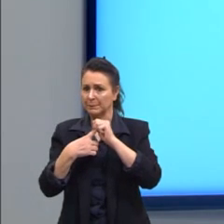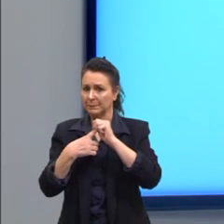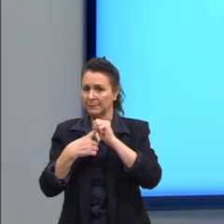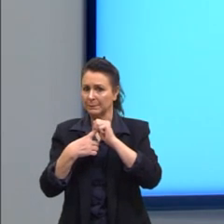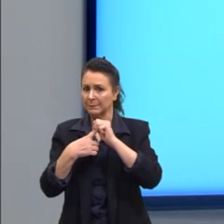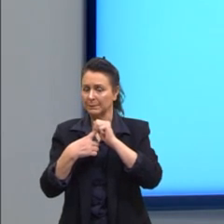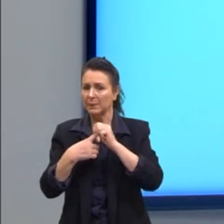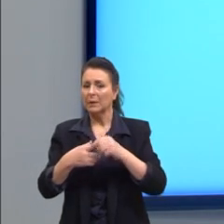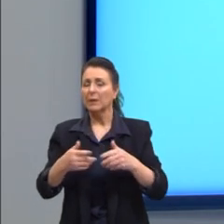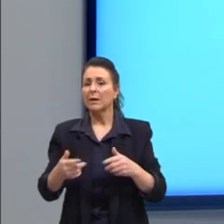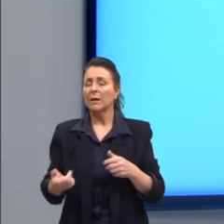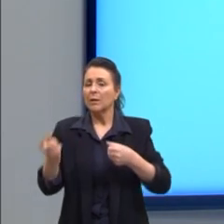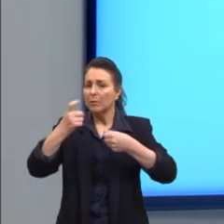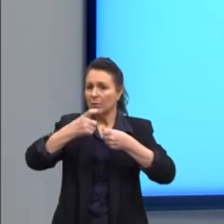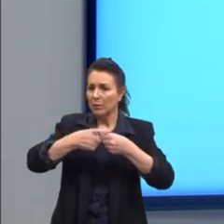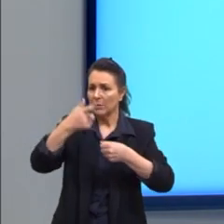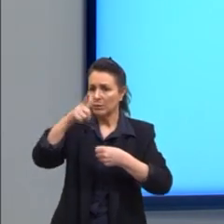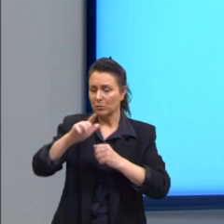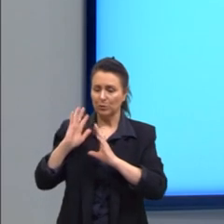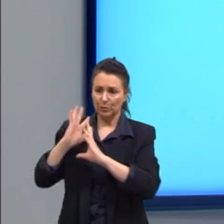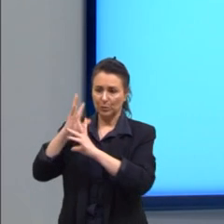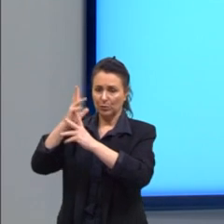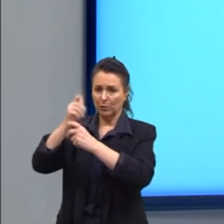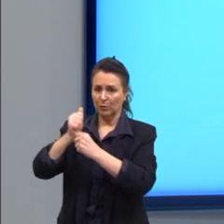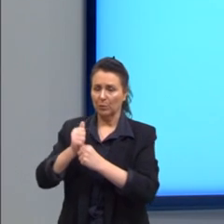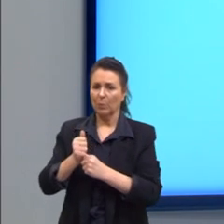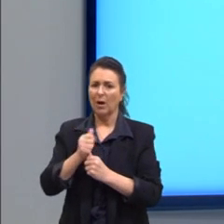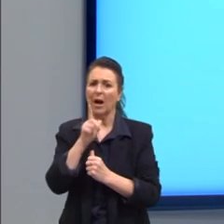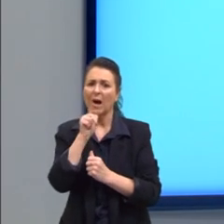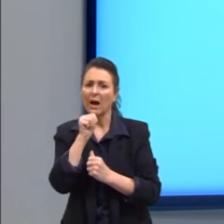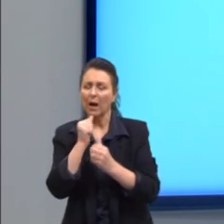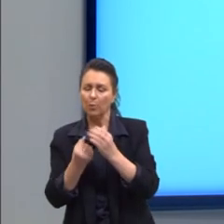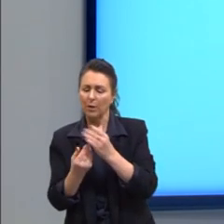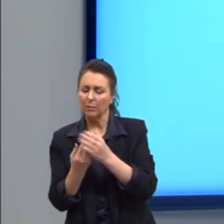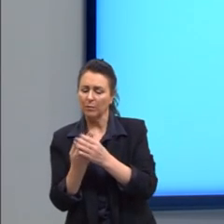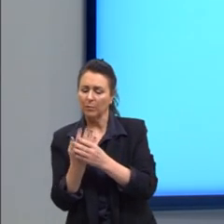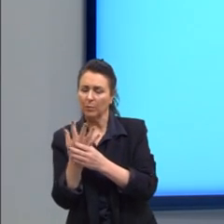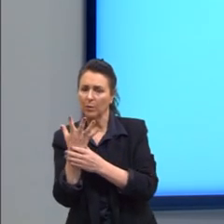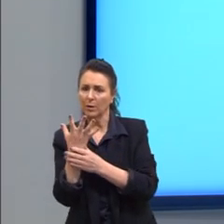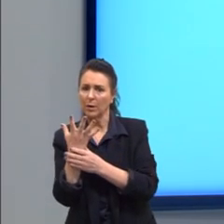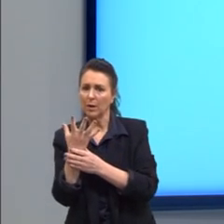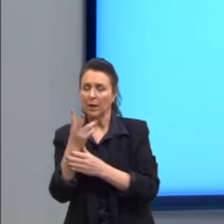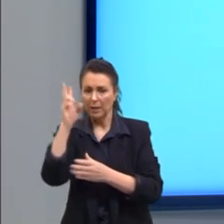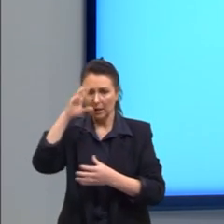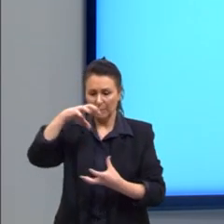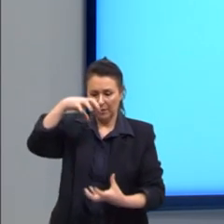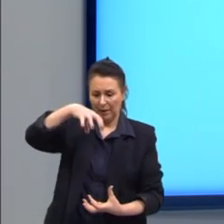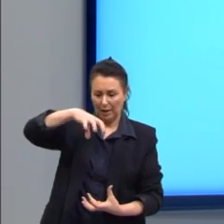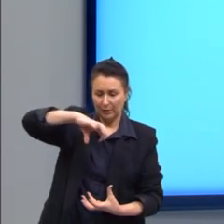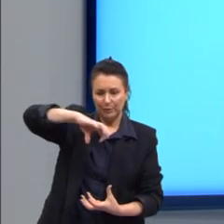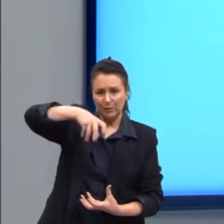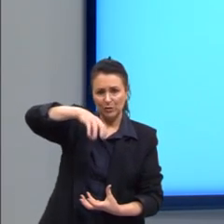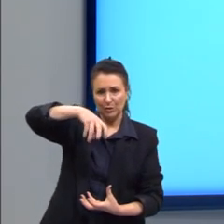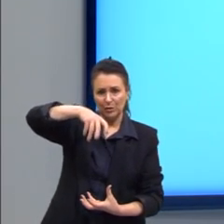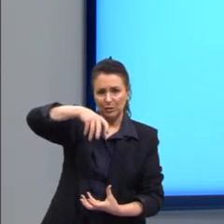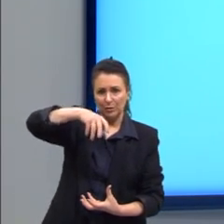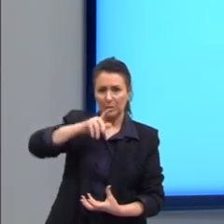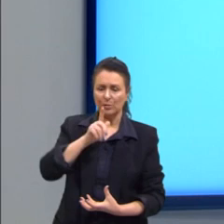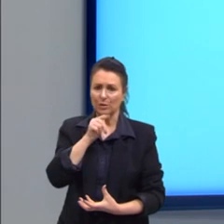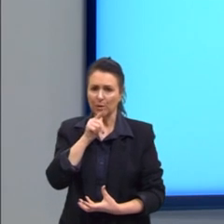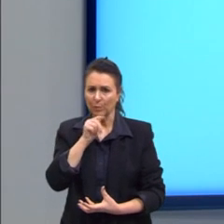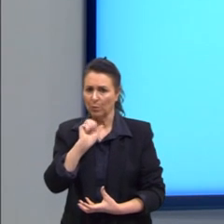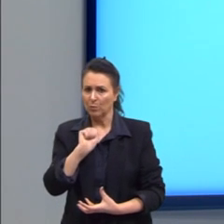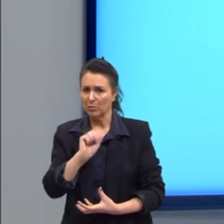é bom voltando lá na água se evapora não evapora o que que ocorre naquela garrafa fechada de álcool ou de